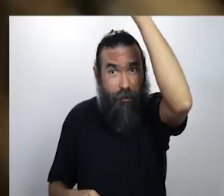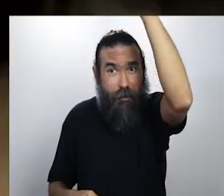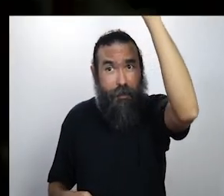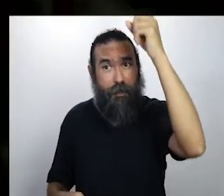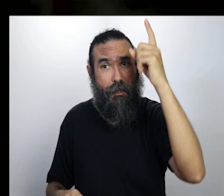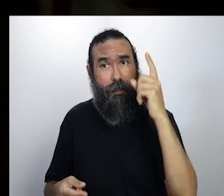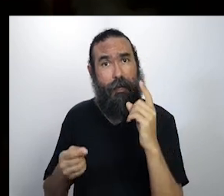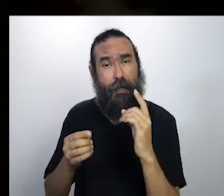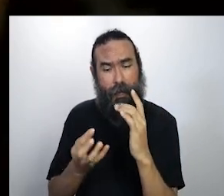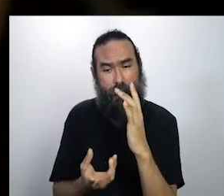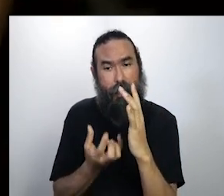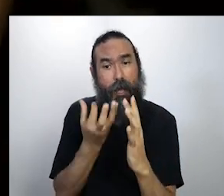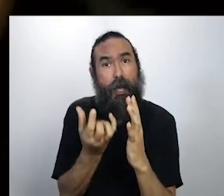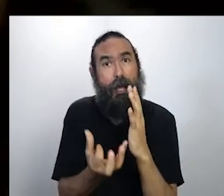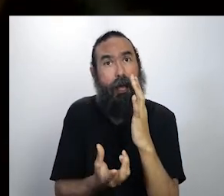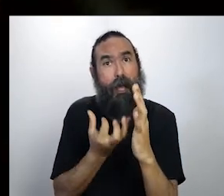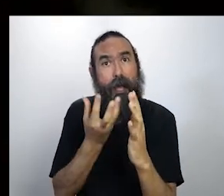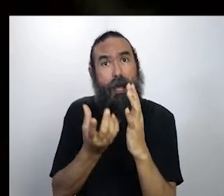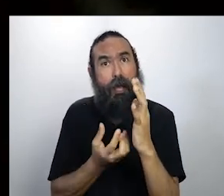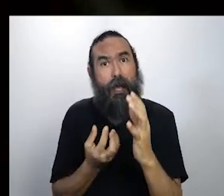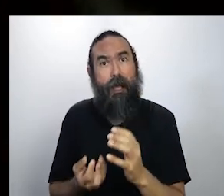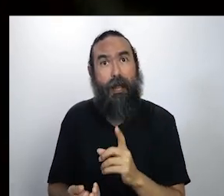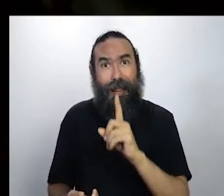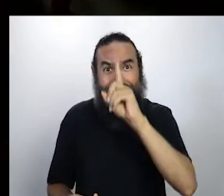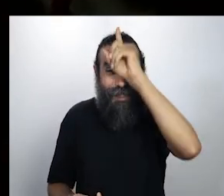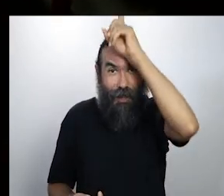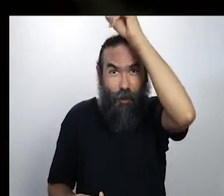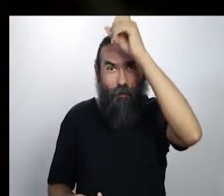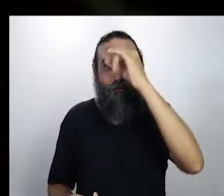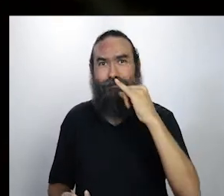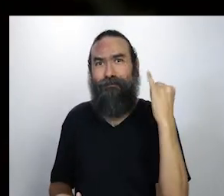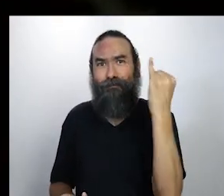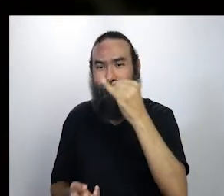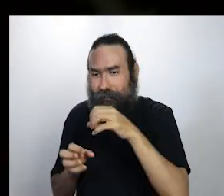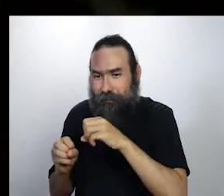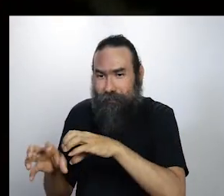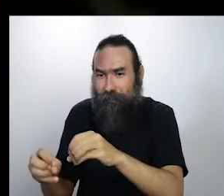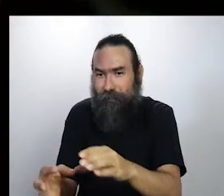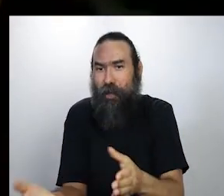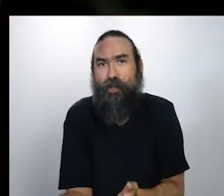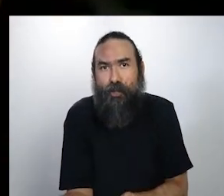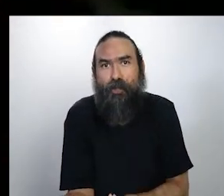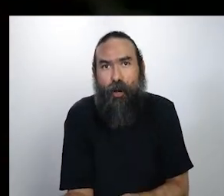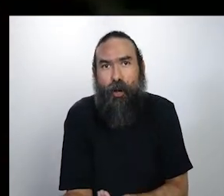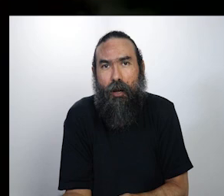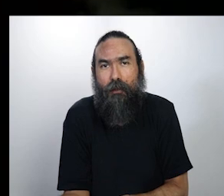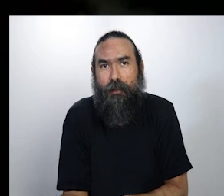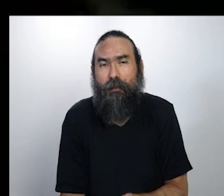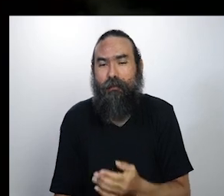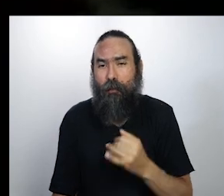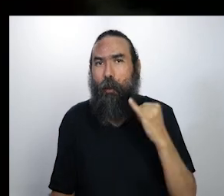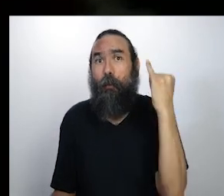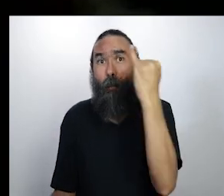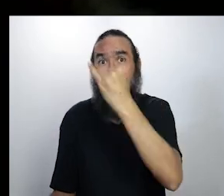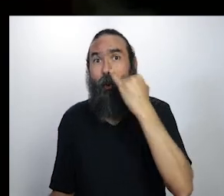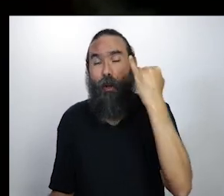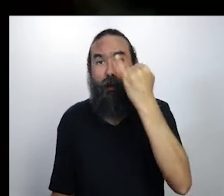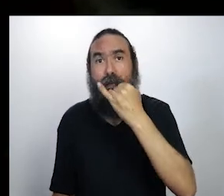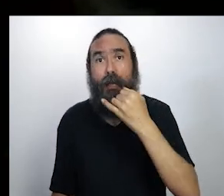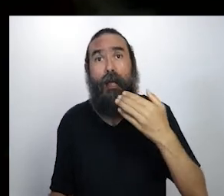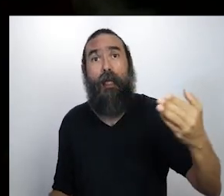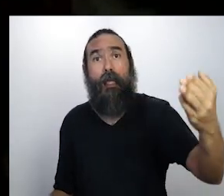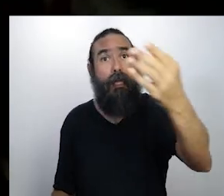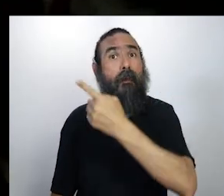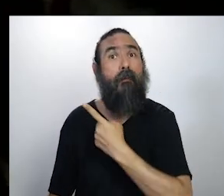da questão ambiental, né? De passar esse envolvimento ambiental também para os jovens, para as crianças. Essa é uma das visões mais